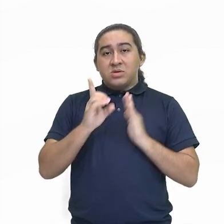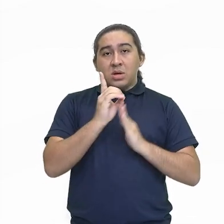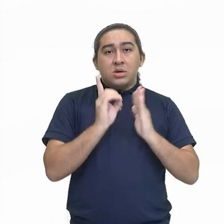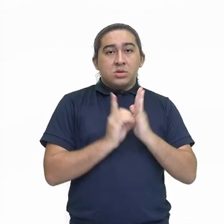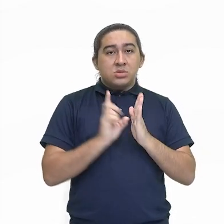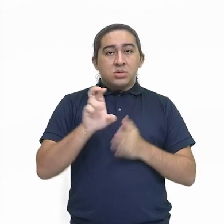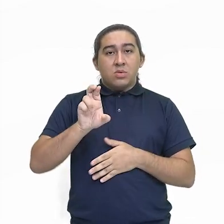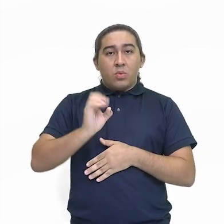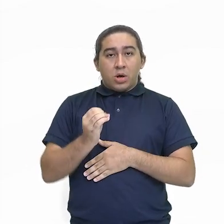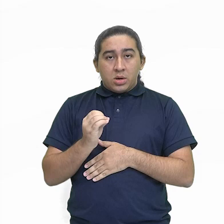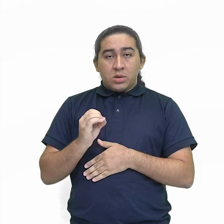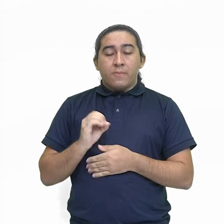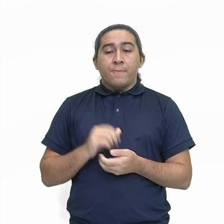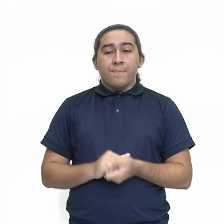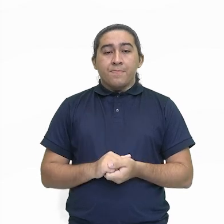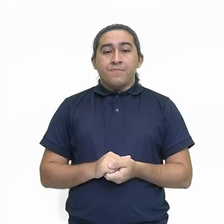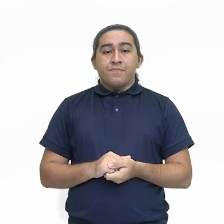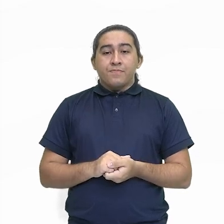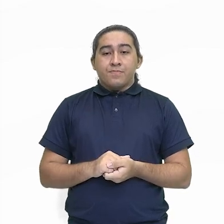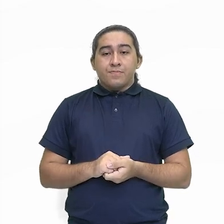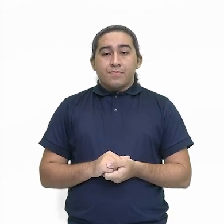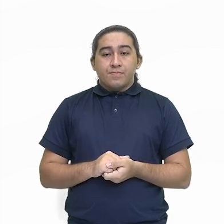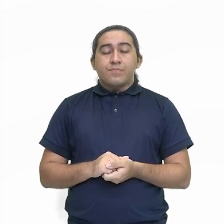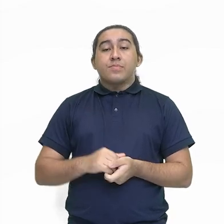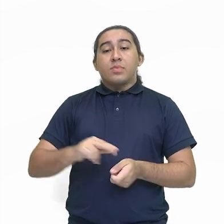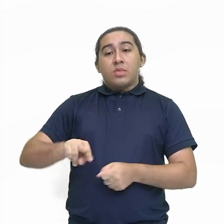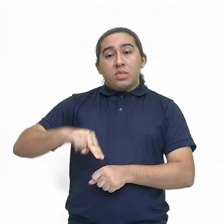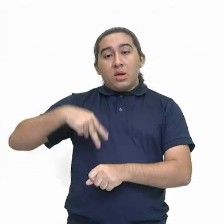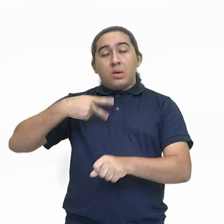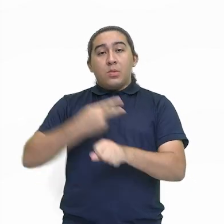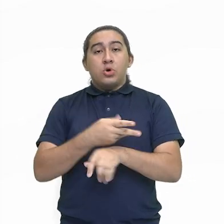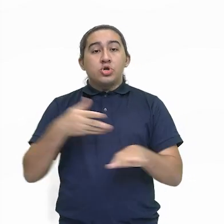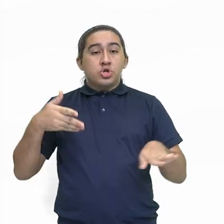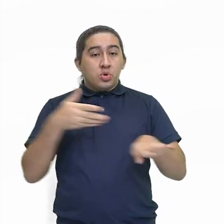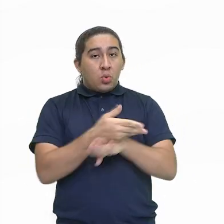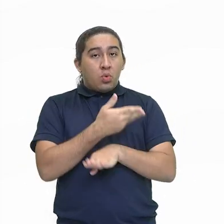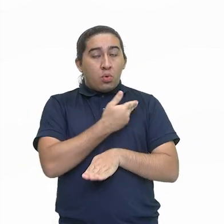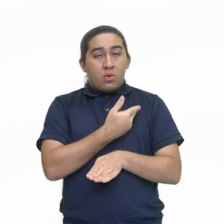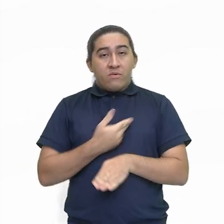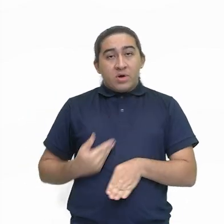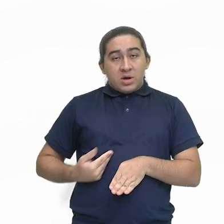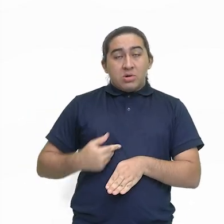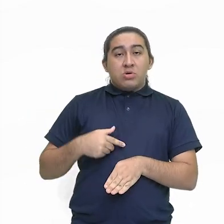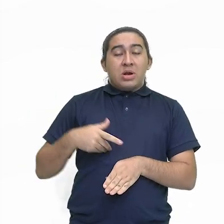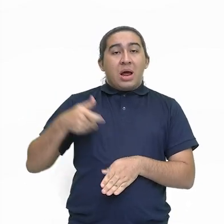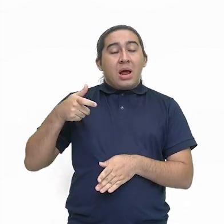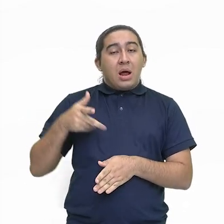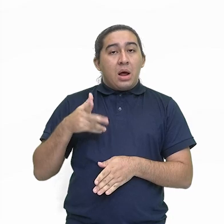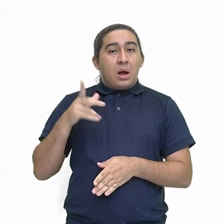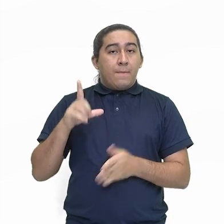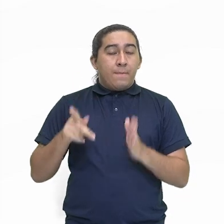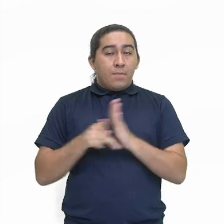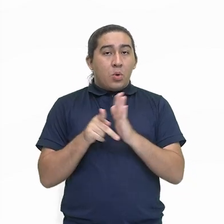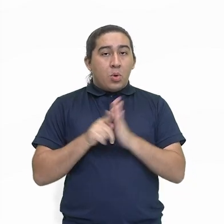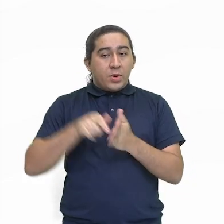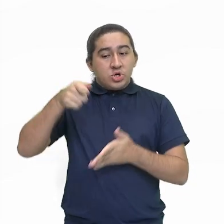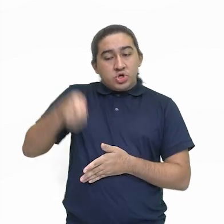50, né? Que depois, quando chegou o governo da ditadura militar, né? Os governos militares neutralizaram